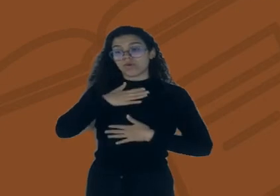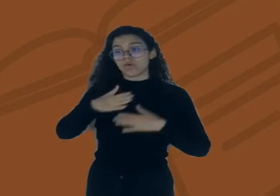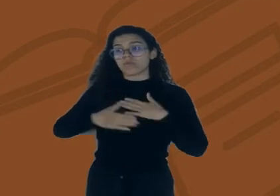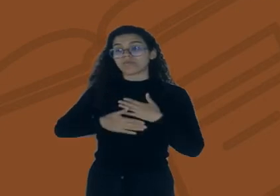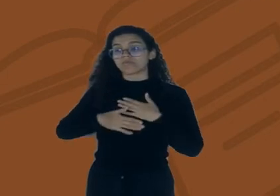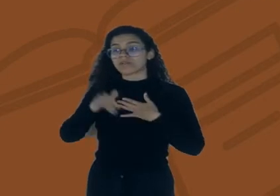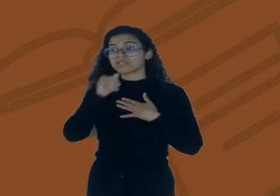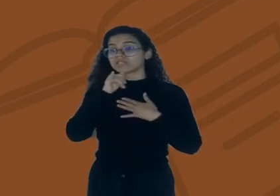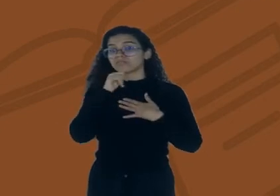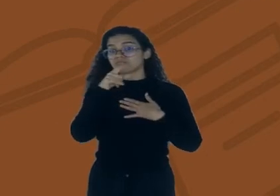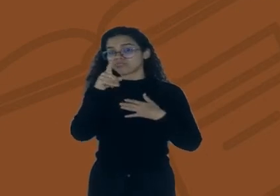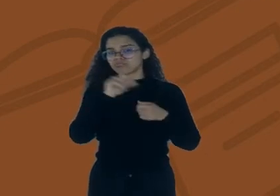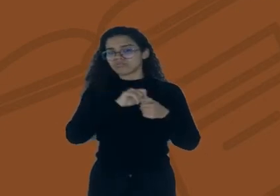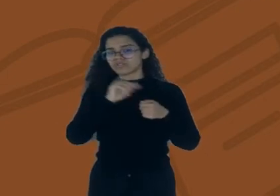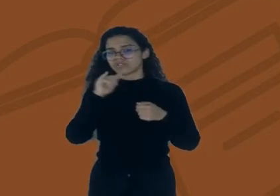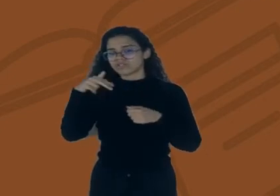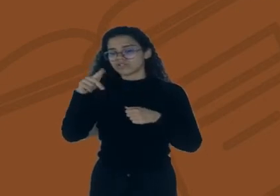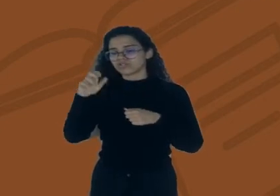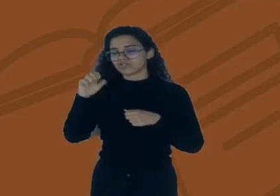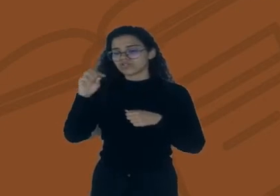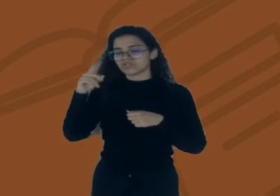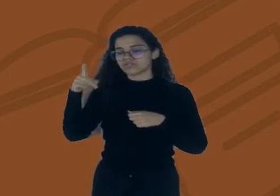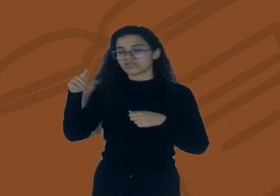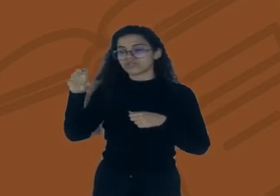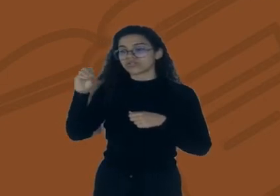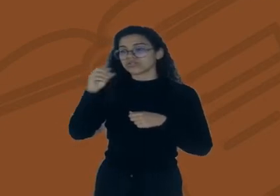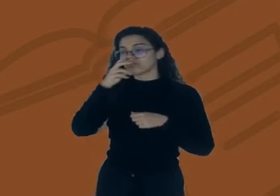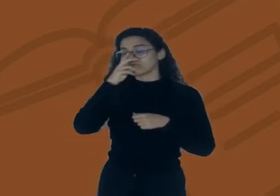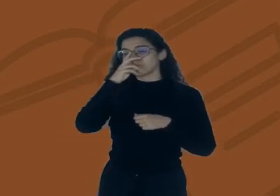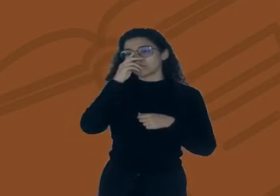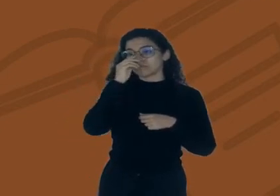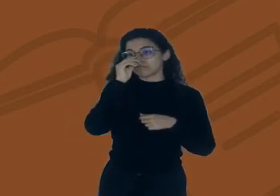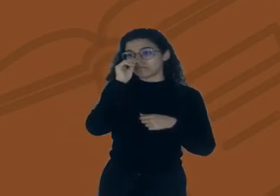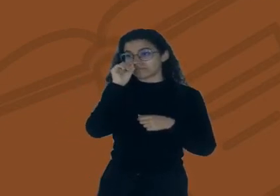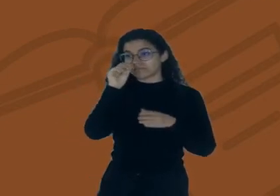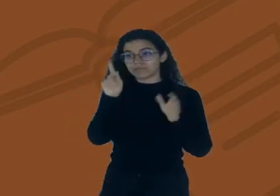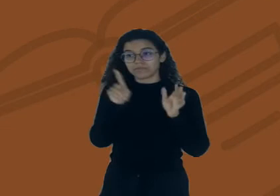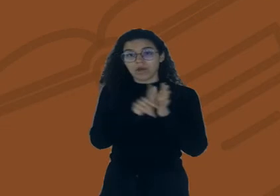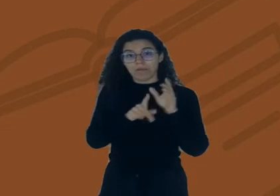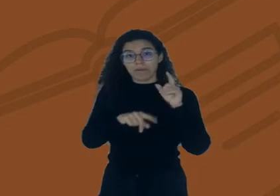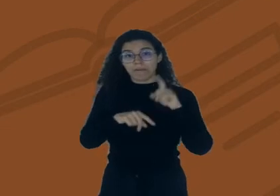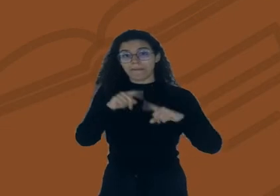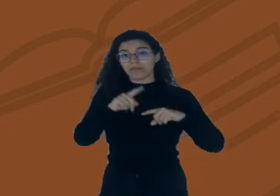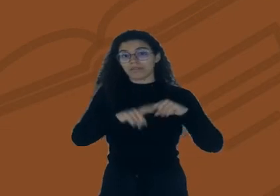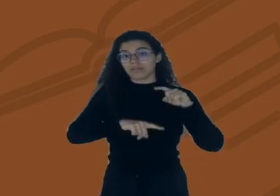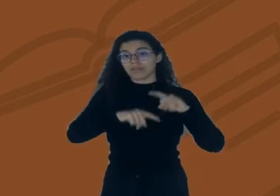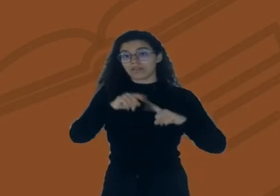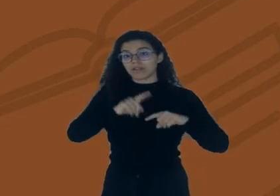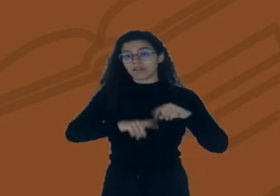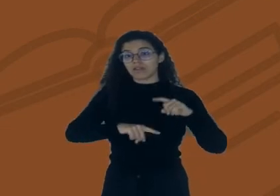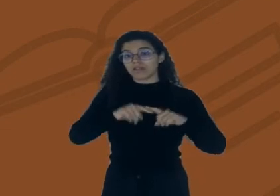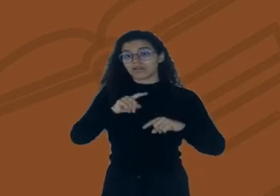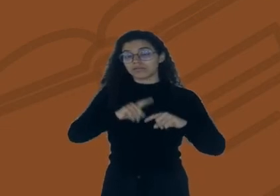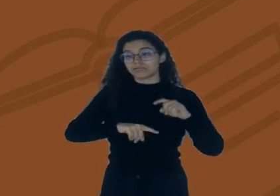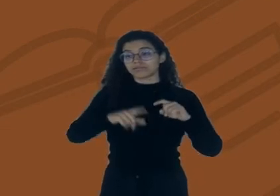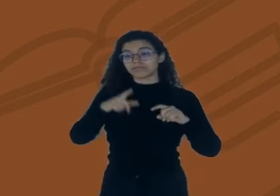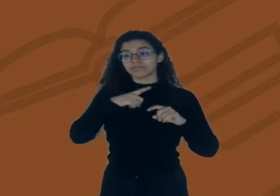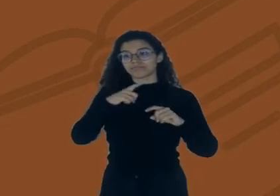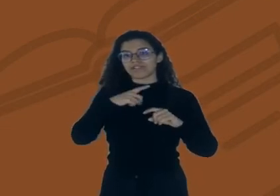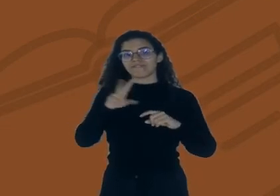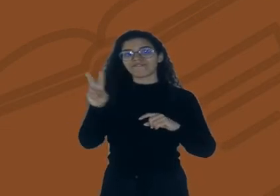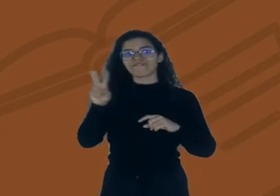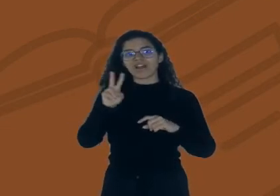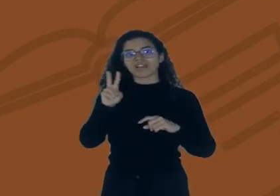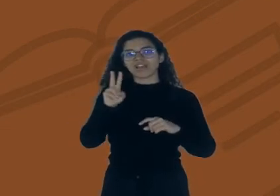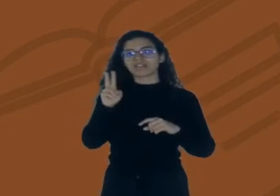que você fez a ingestão aí de um produto que estava com a data de validade